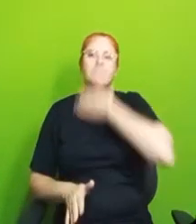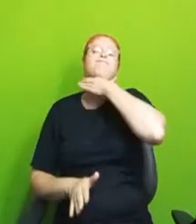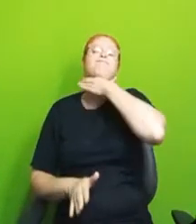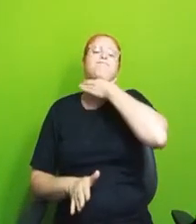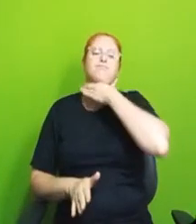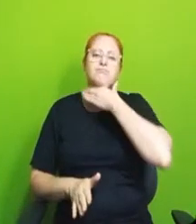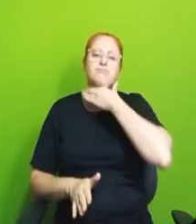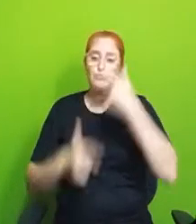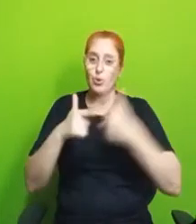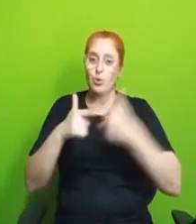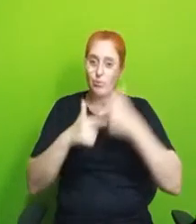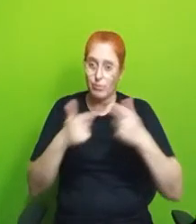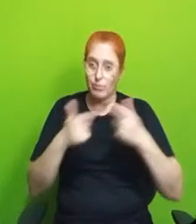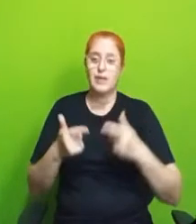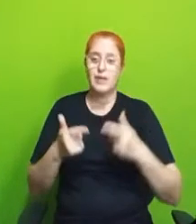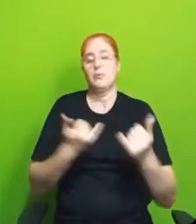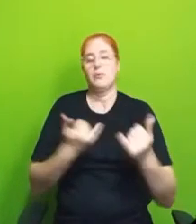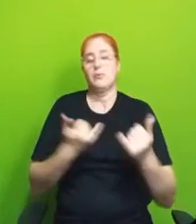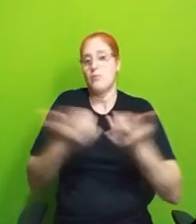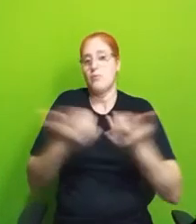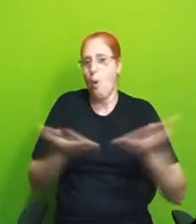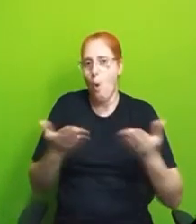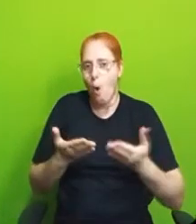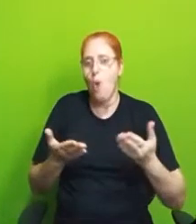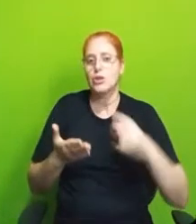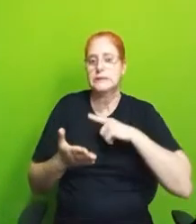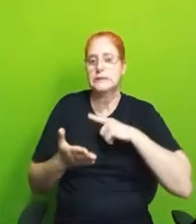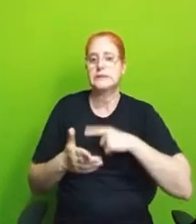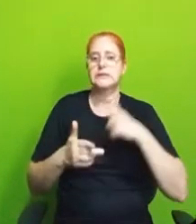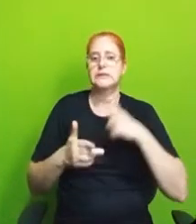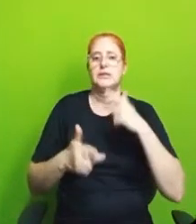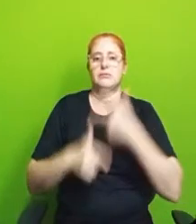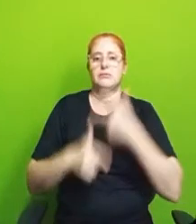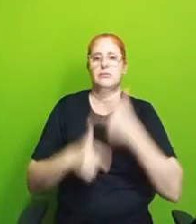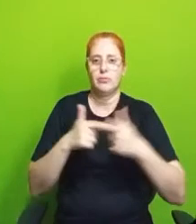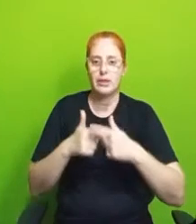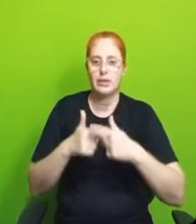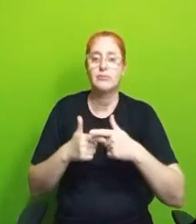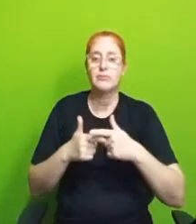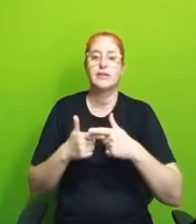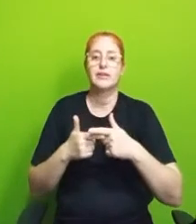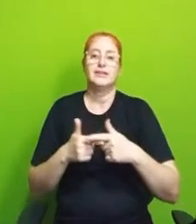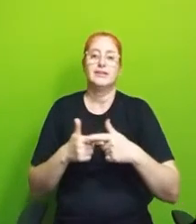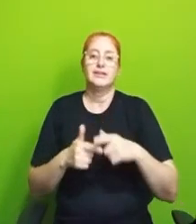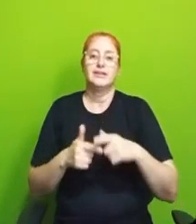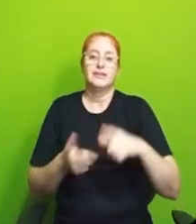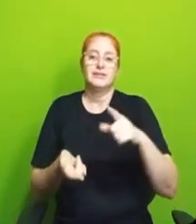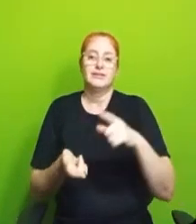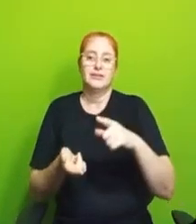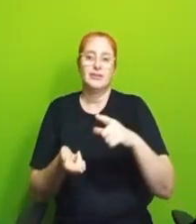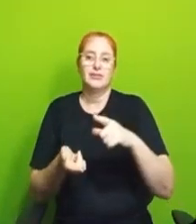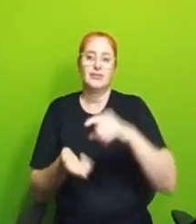está vivendo, né, de acirramento, como tu estás dizendo, Sofia, de uma expropriação dos recursos do Estado,